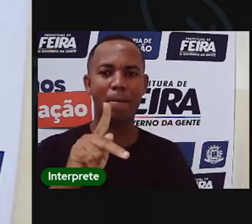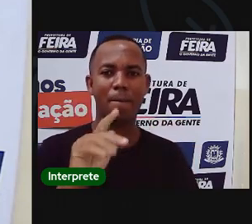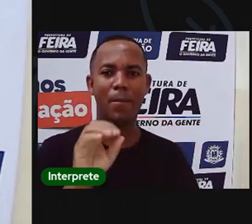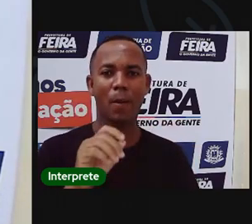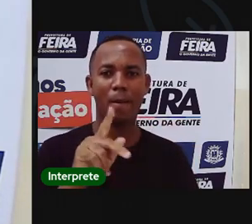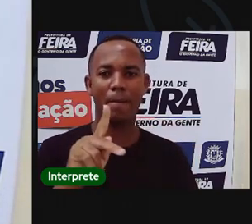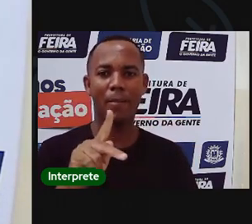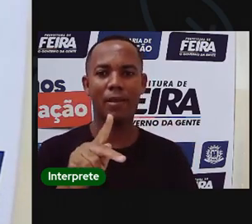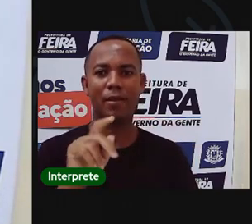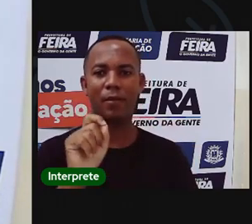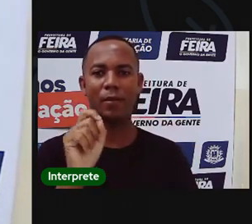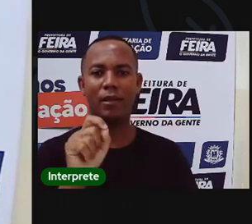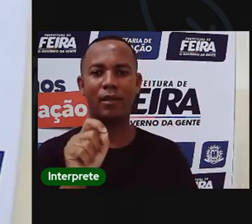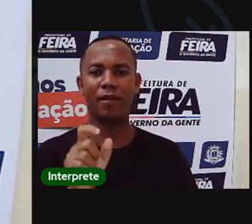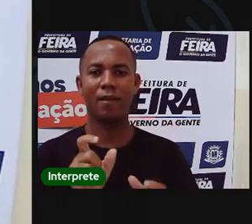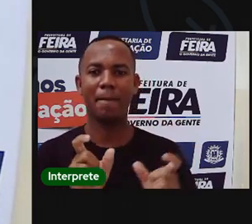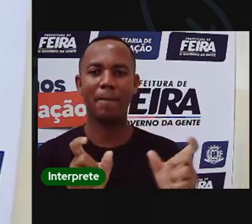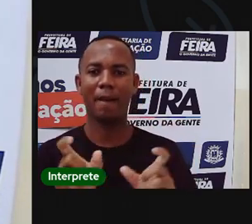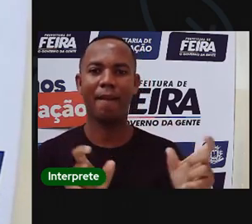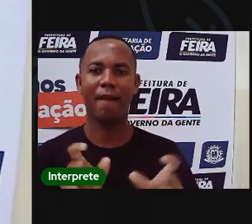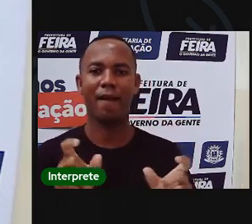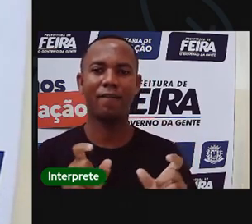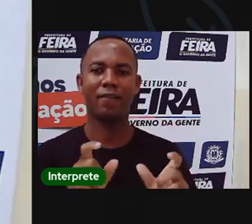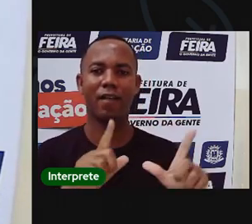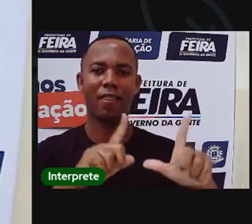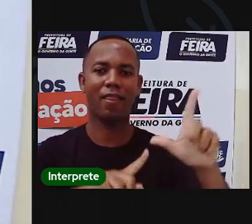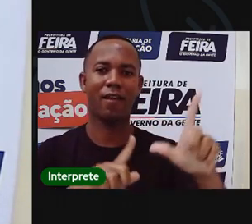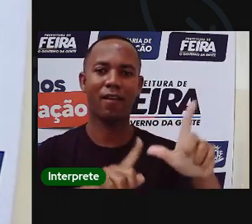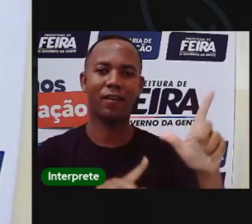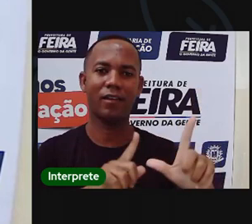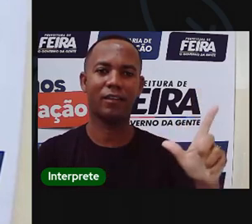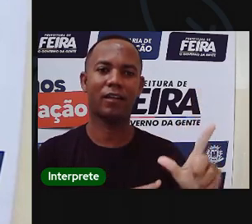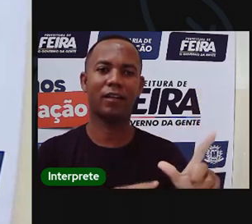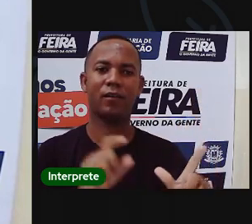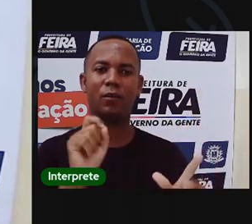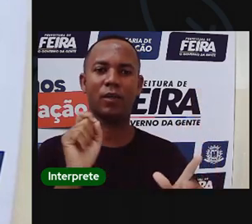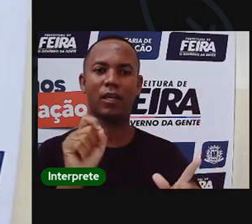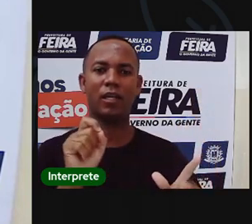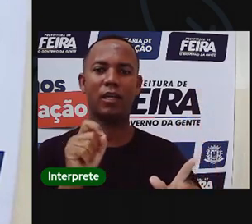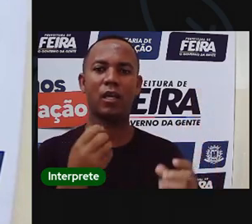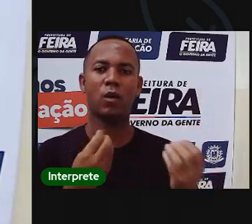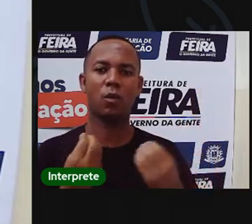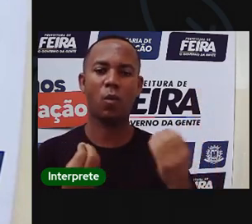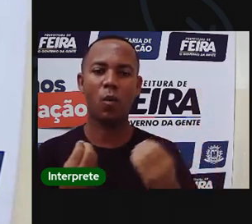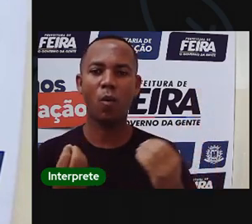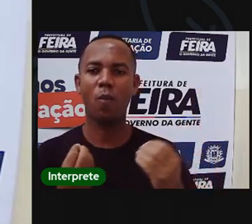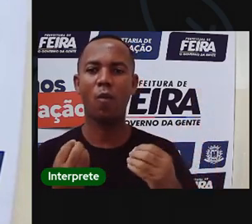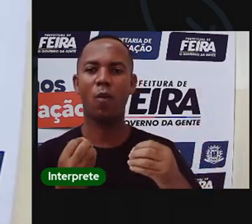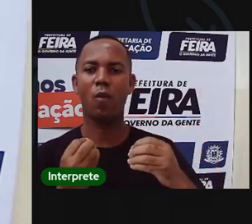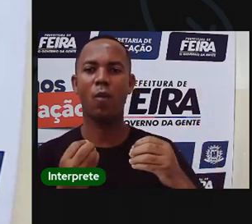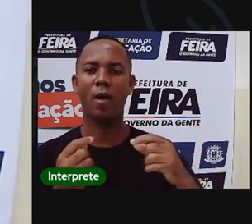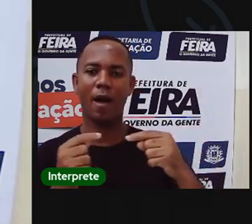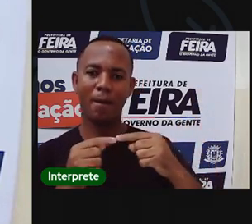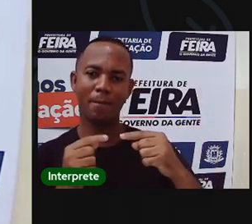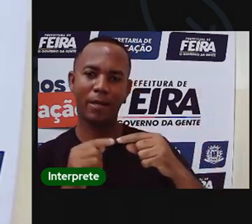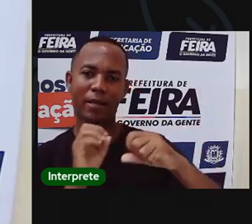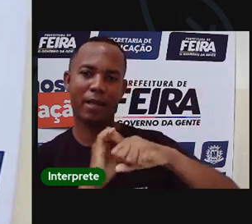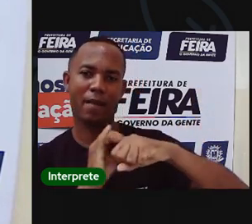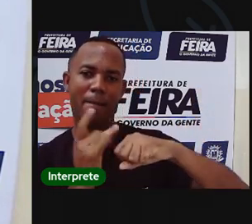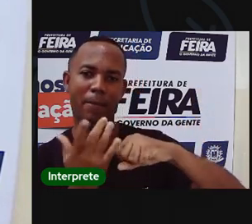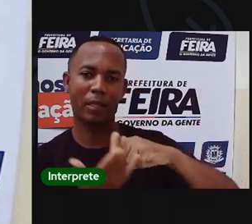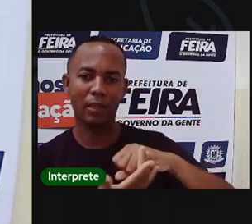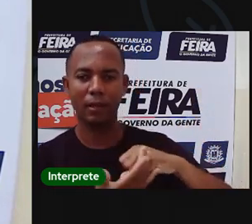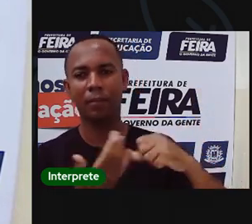pop, só que as letras das músicas trazem esse momento da pandemia. Então, fala